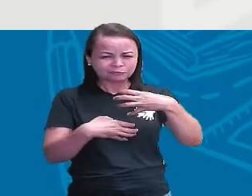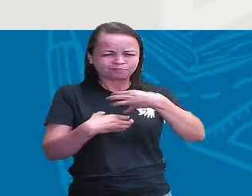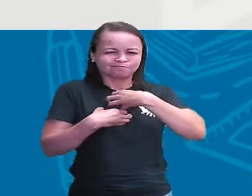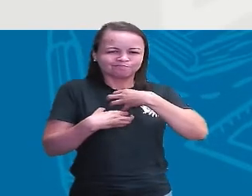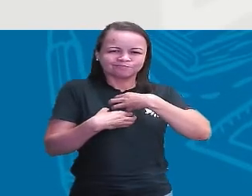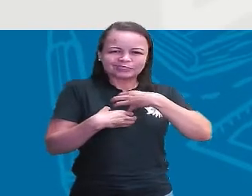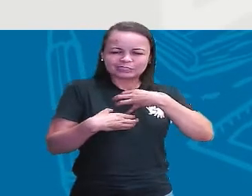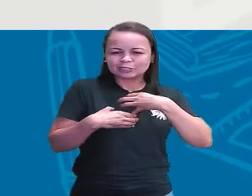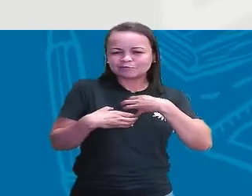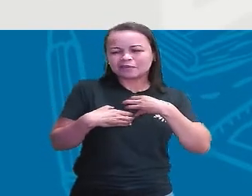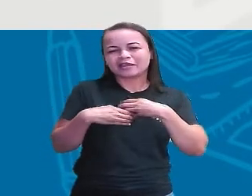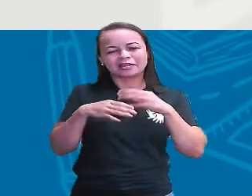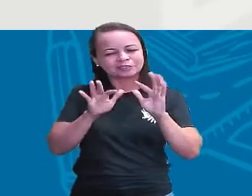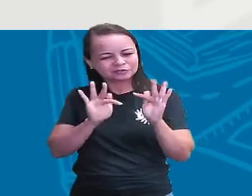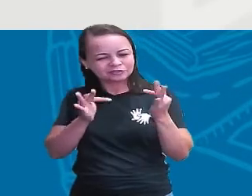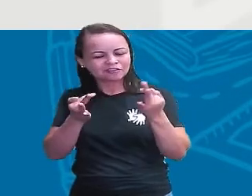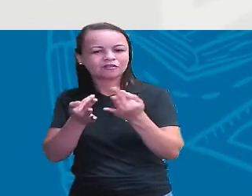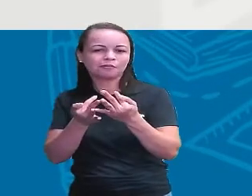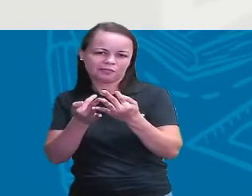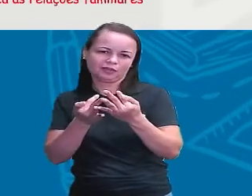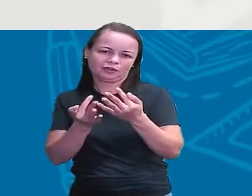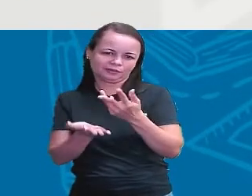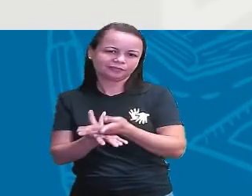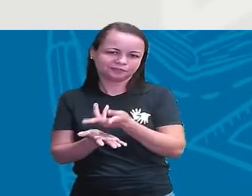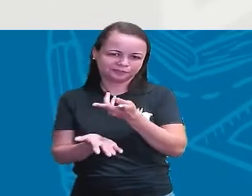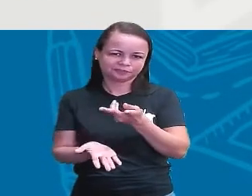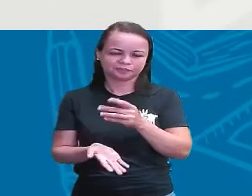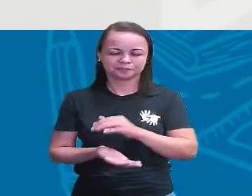sentimentos revelados ali na família.